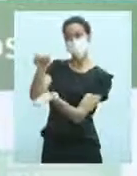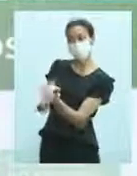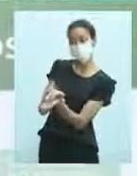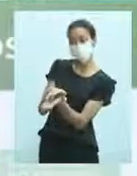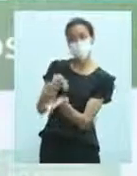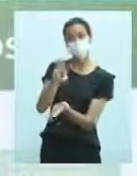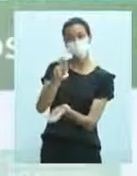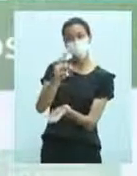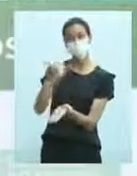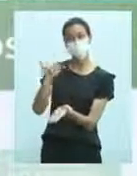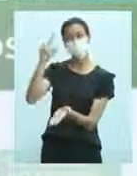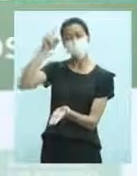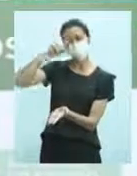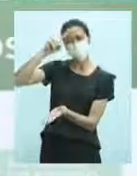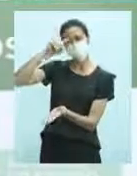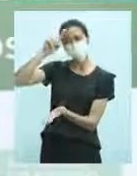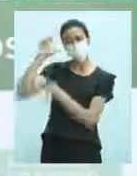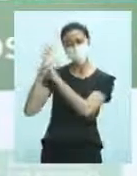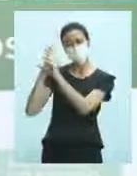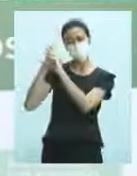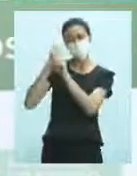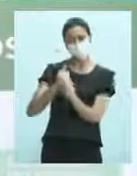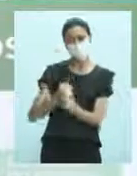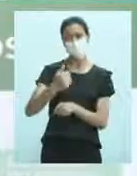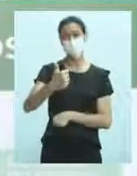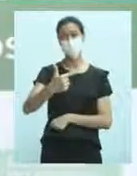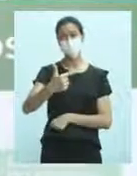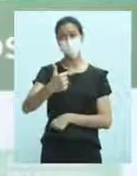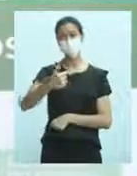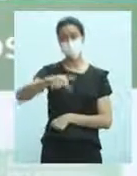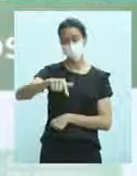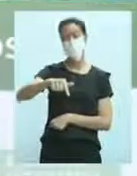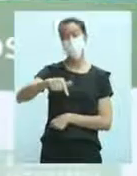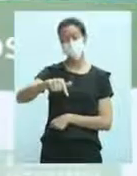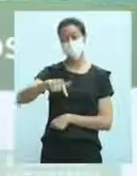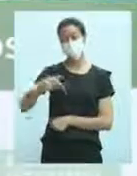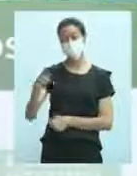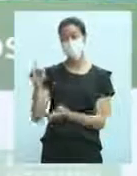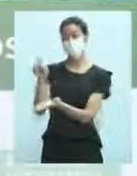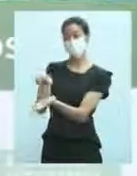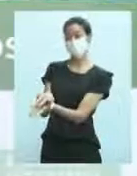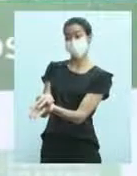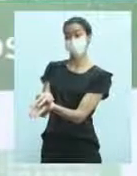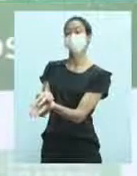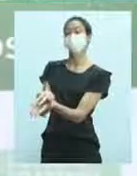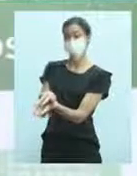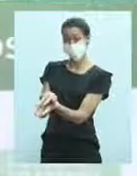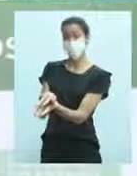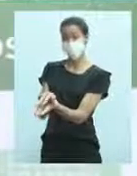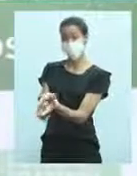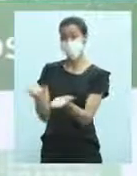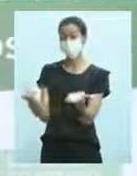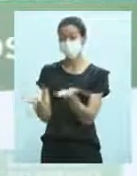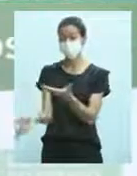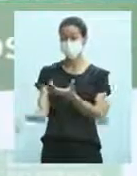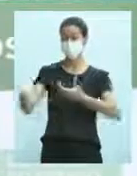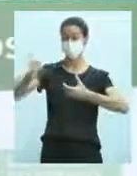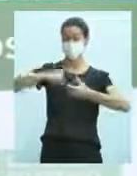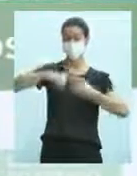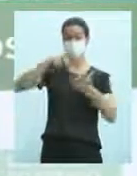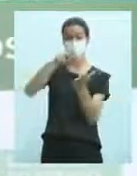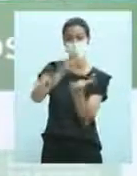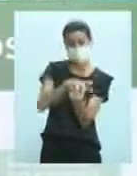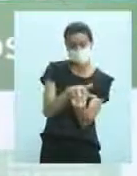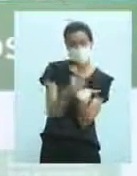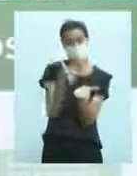27 dias internado e aqui no mato grosso do sul a gente sabe pelos dados levantados